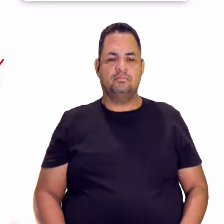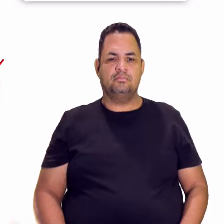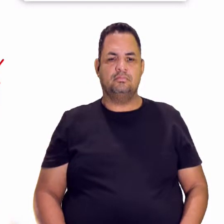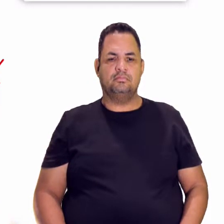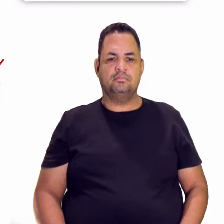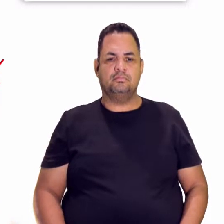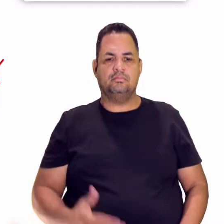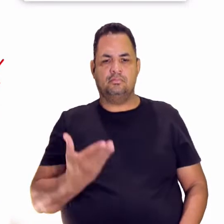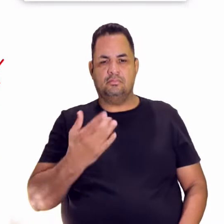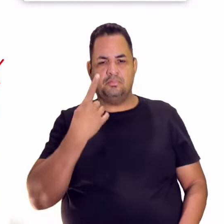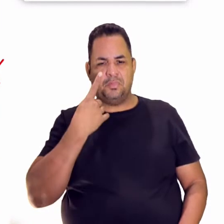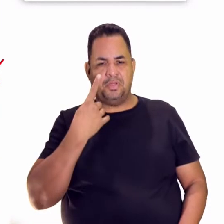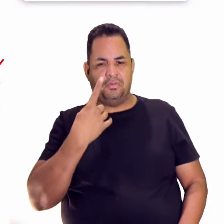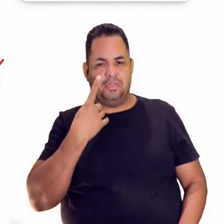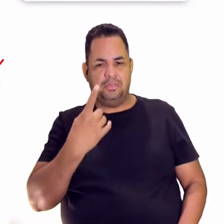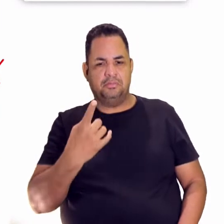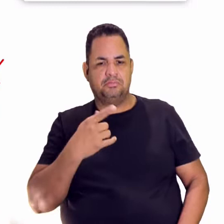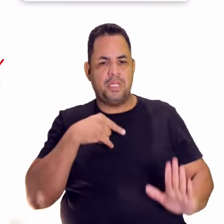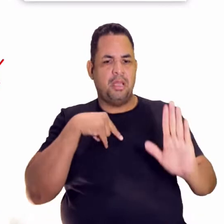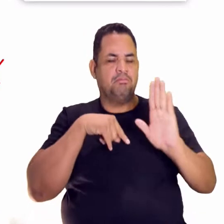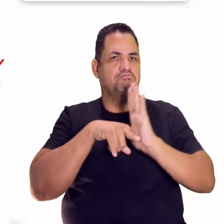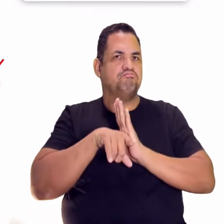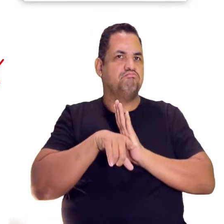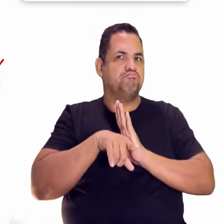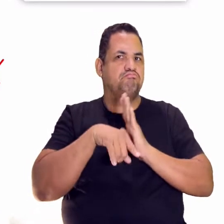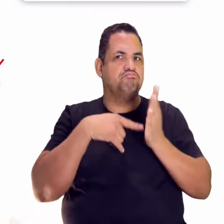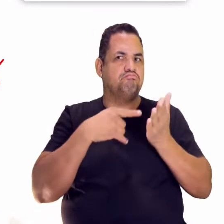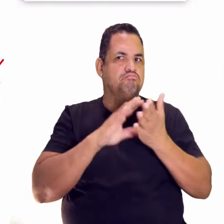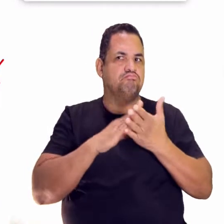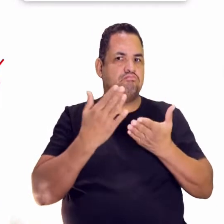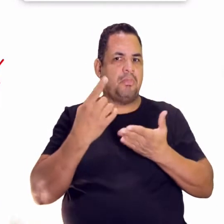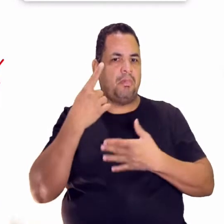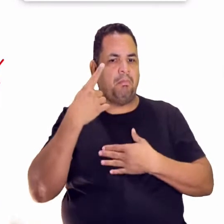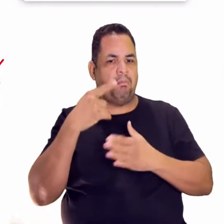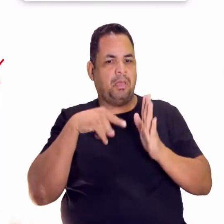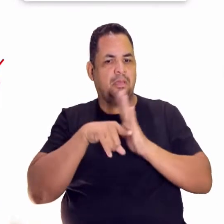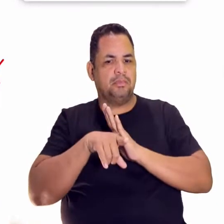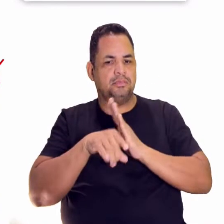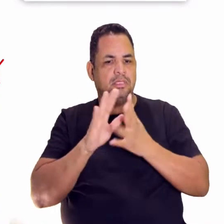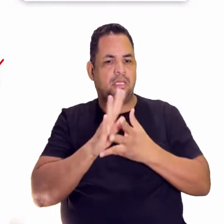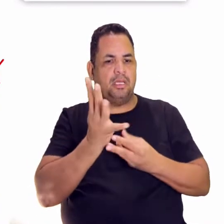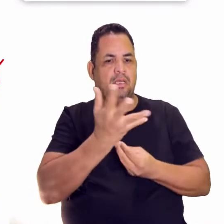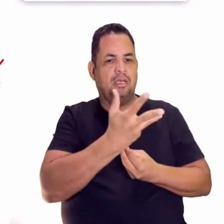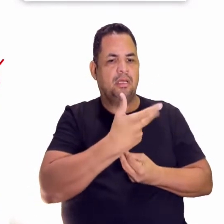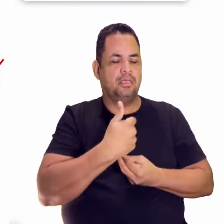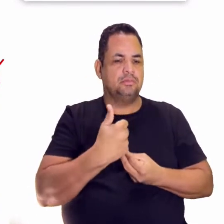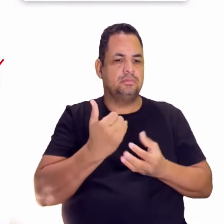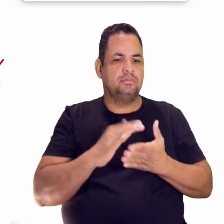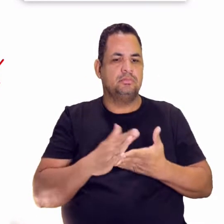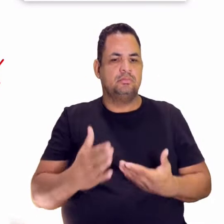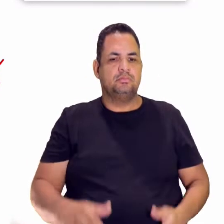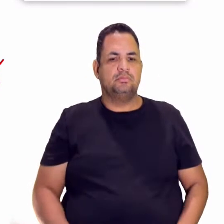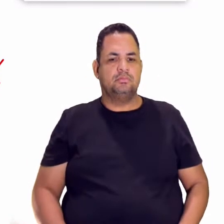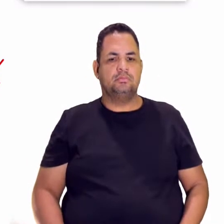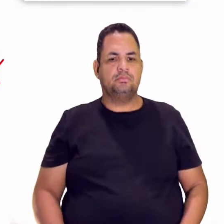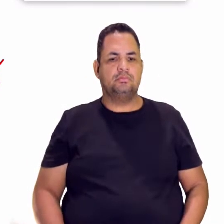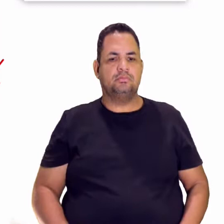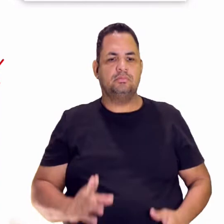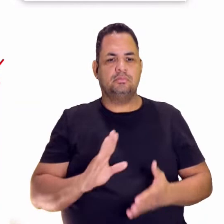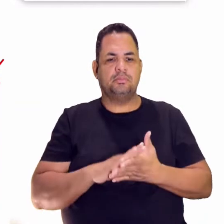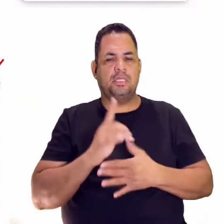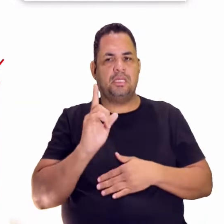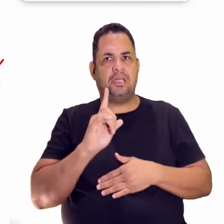obras que questionam a definição da arte. Isso aqui também foi mais uma tendência, né? Uma tendência nihilística, da negação